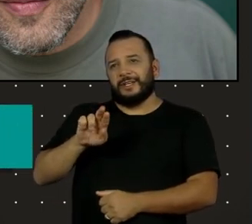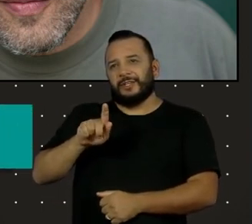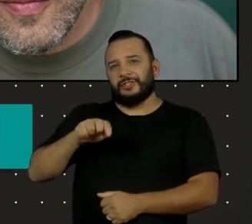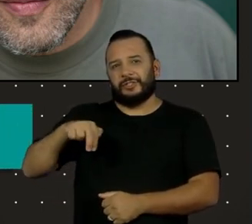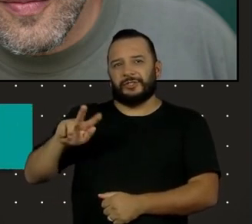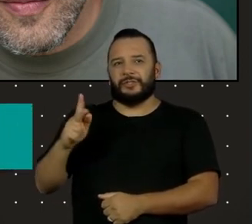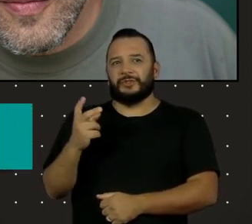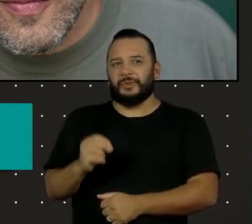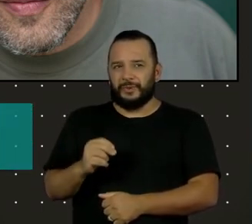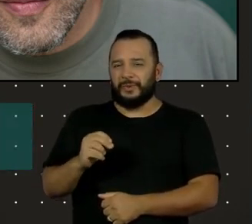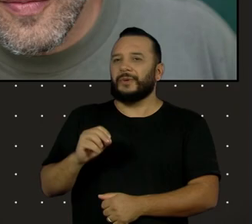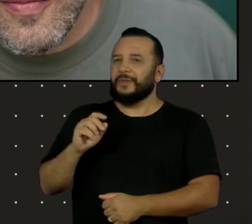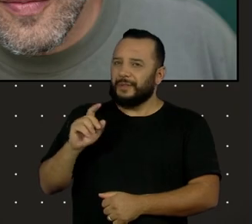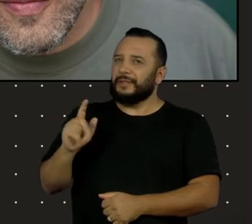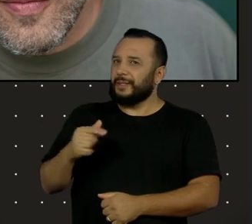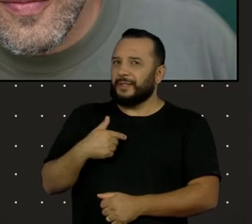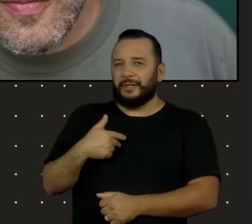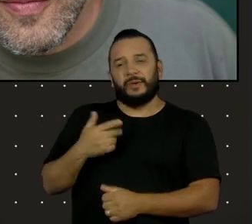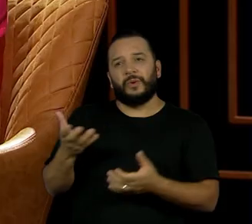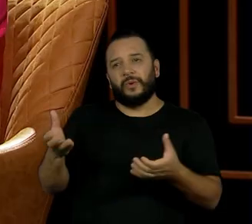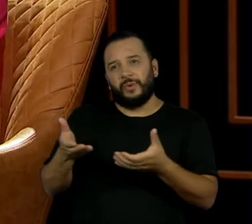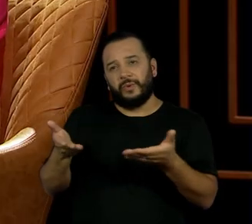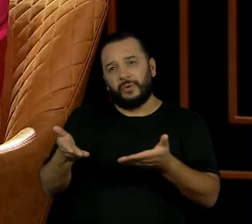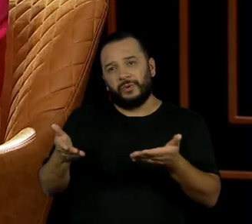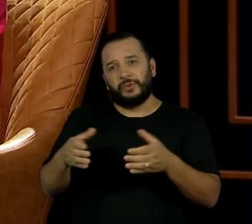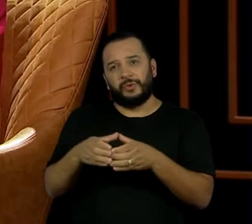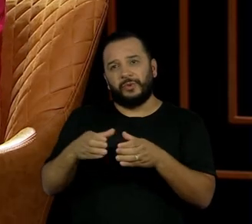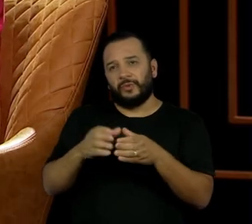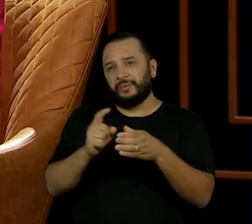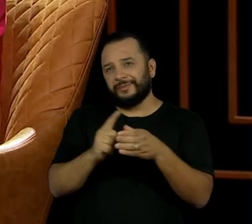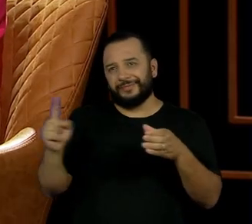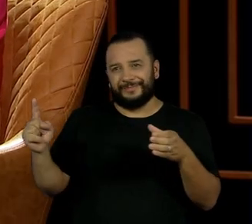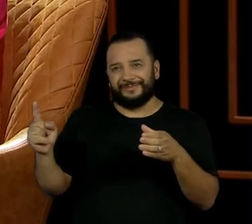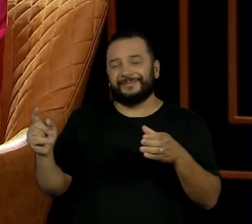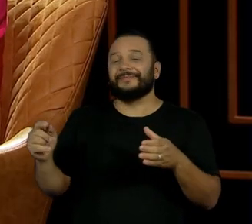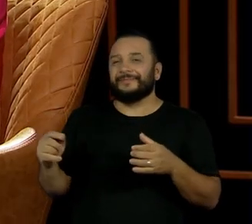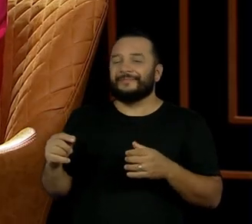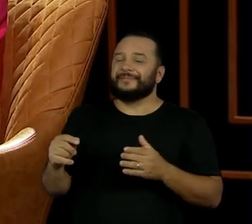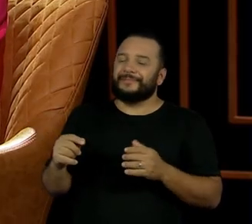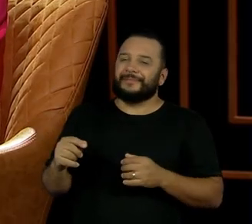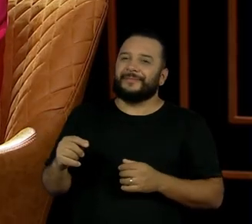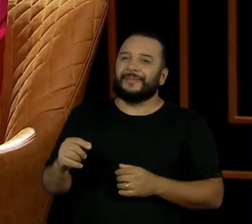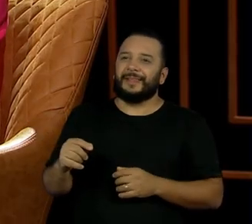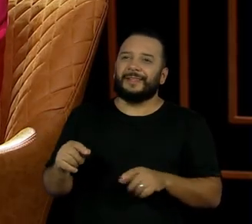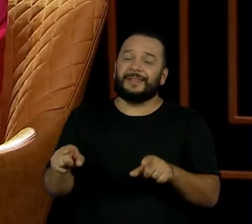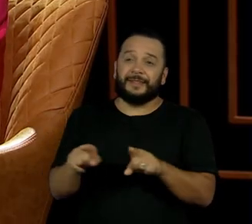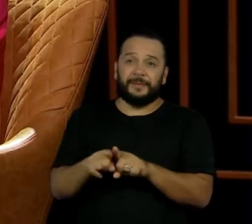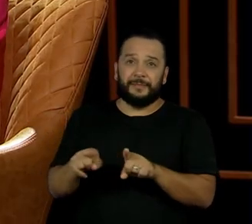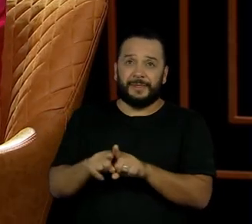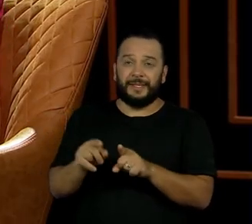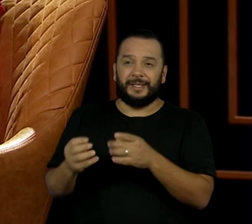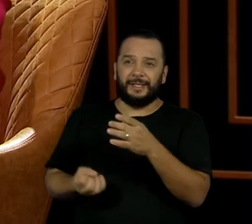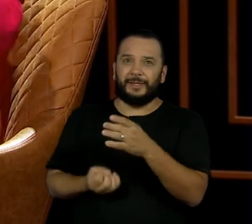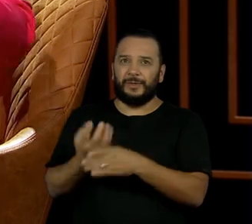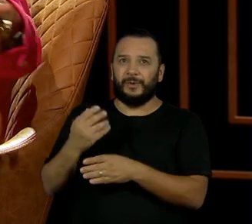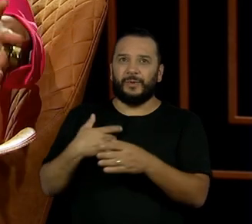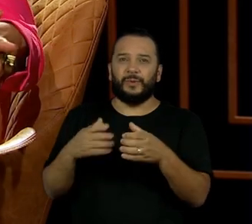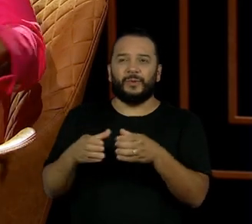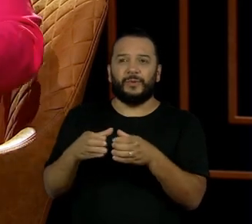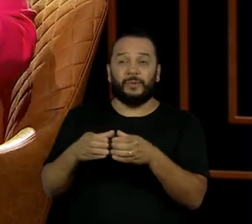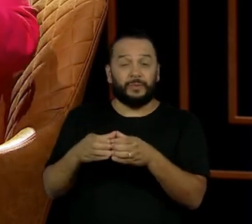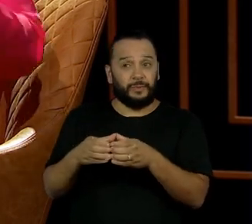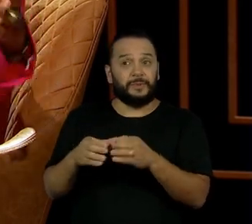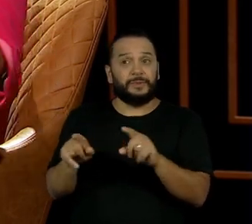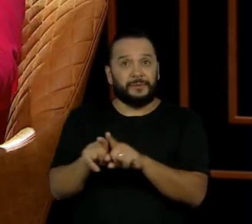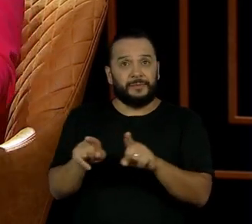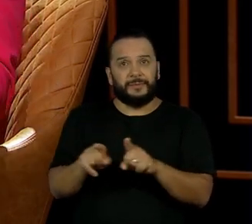que hoje não faz mais parte mas foi um mentor dessa banda eles criaram um conceito